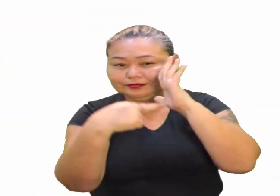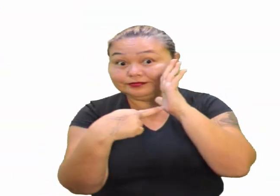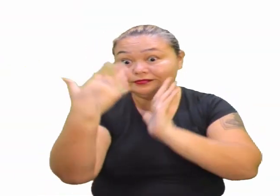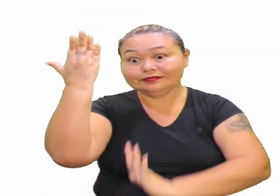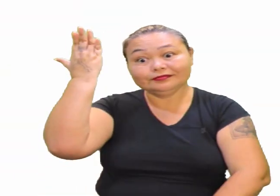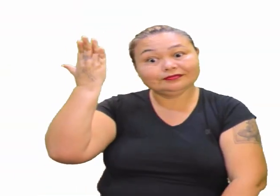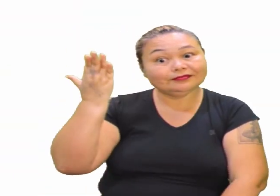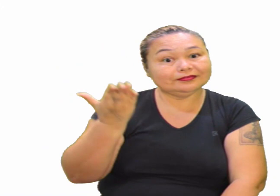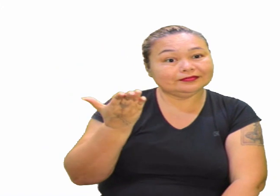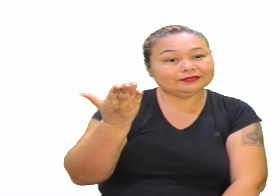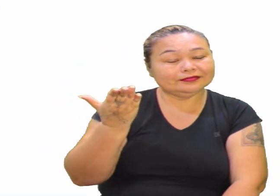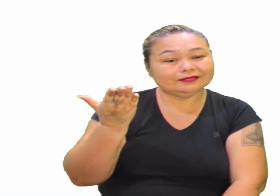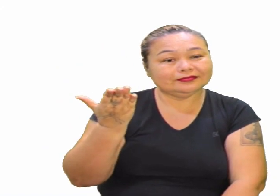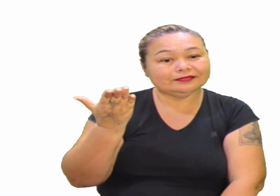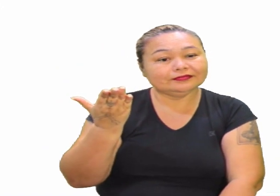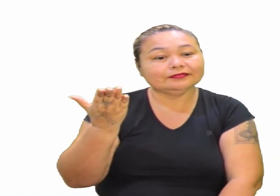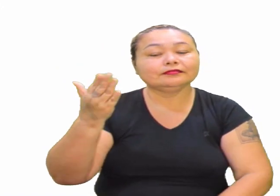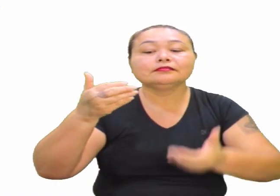ó.